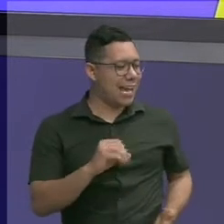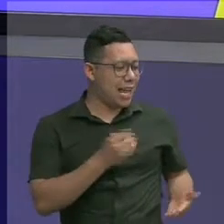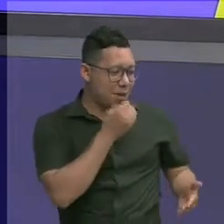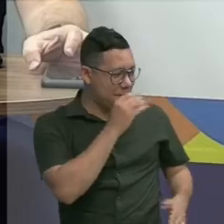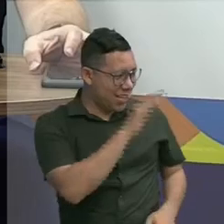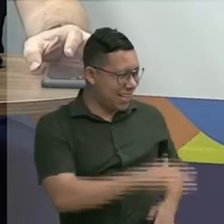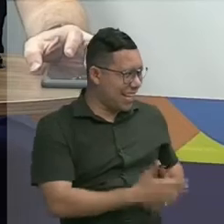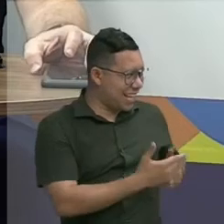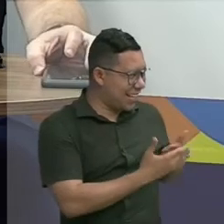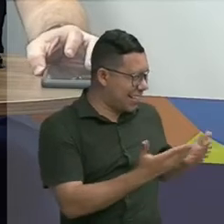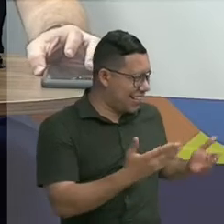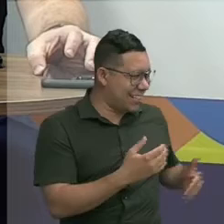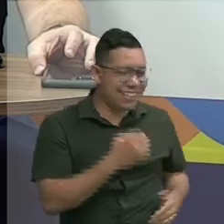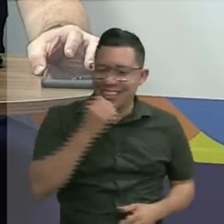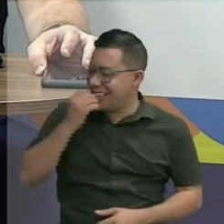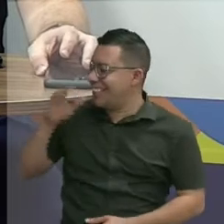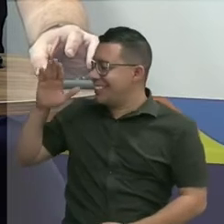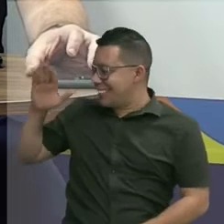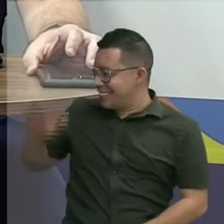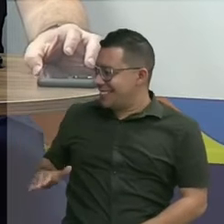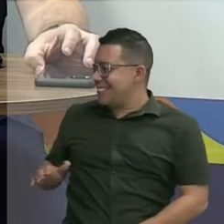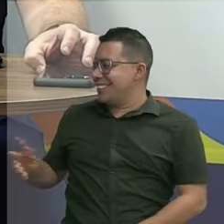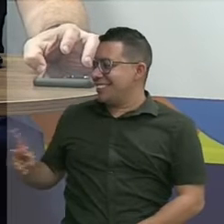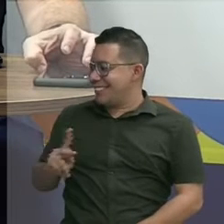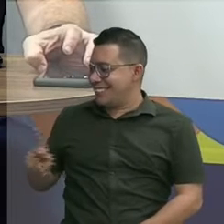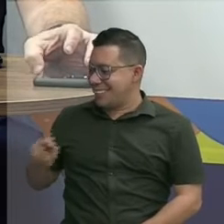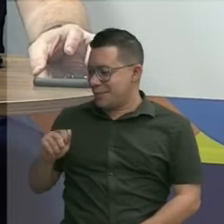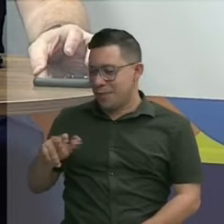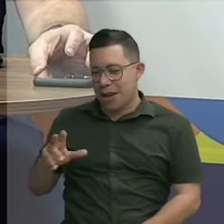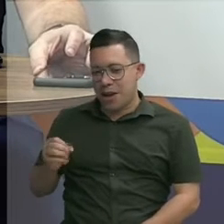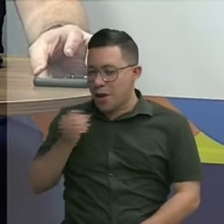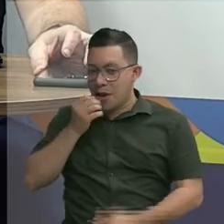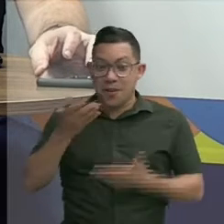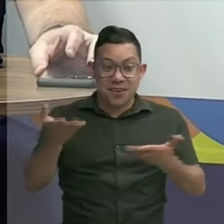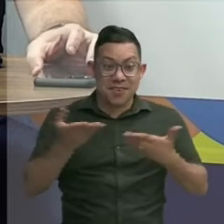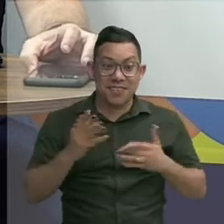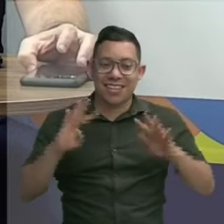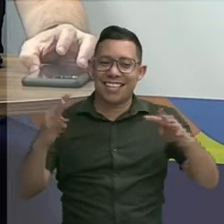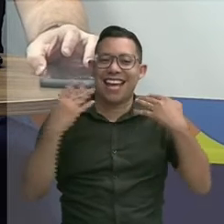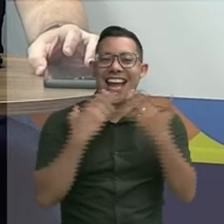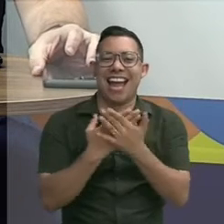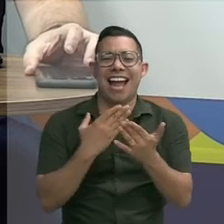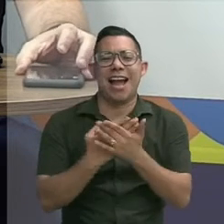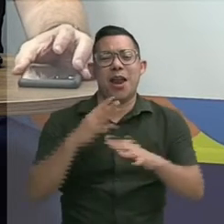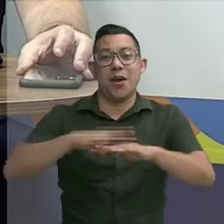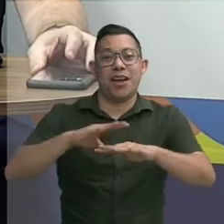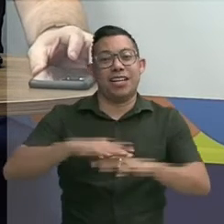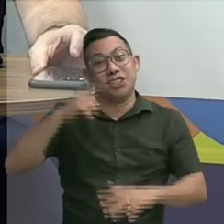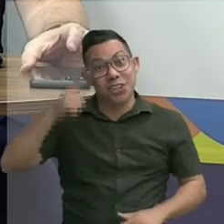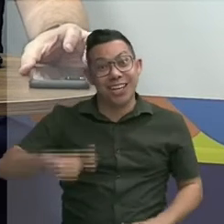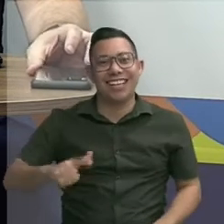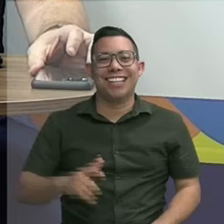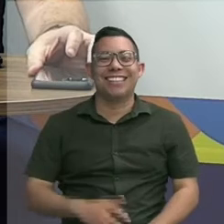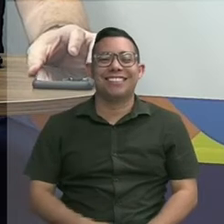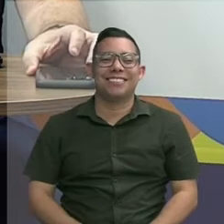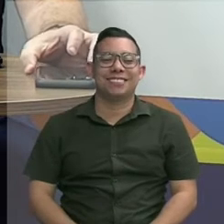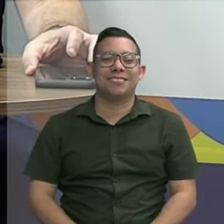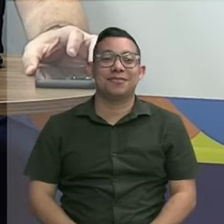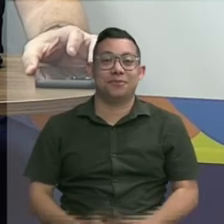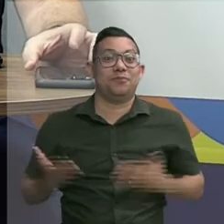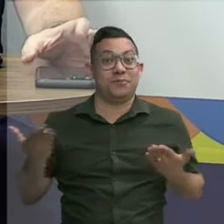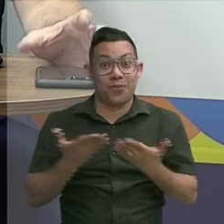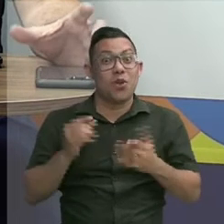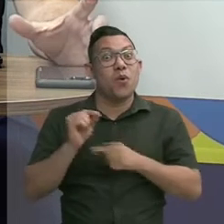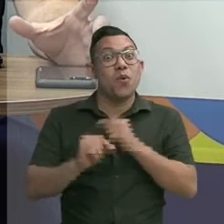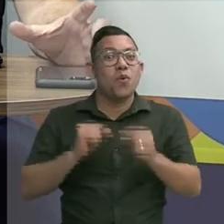Boa tarde professor Cássio a Boa Tarde Professora fala bem vindos pessoal Mais uma aula de matemática gente